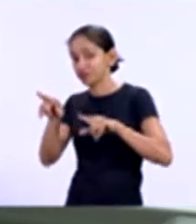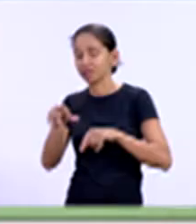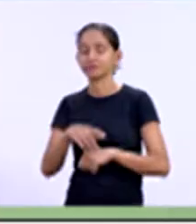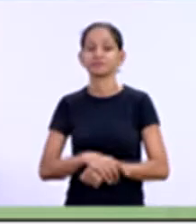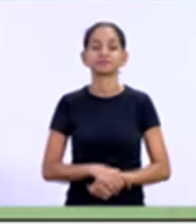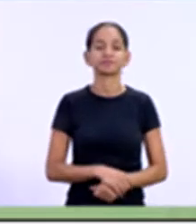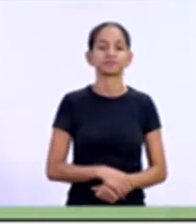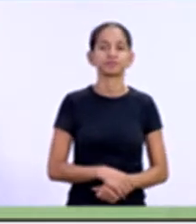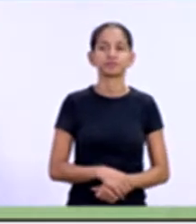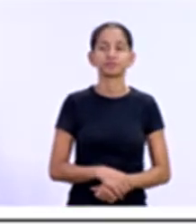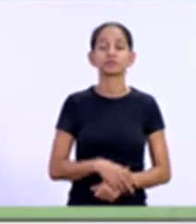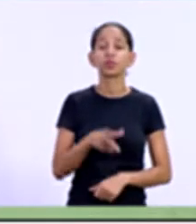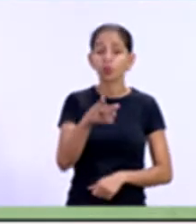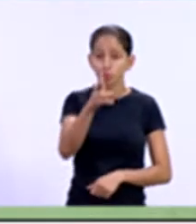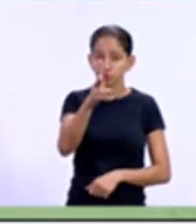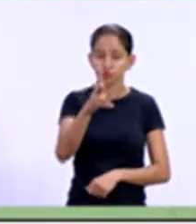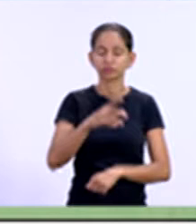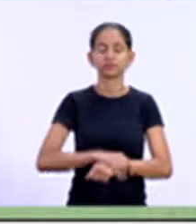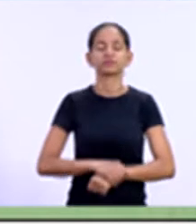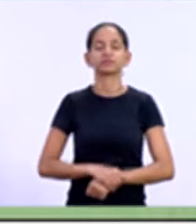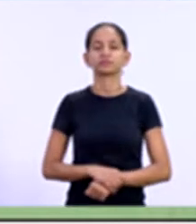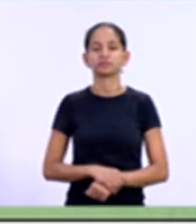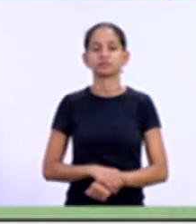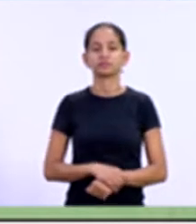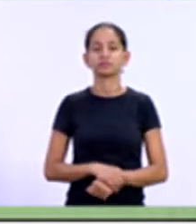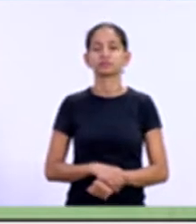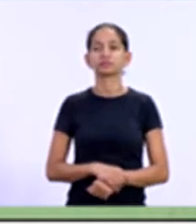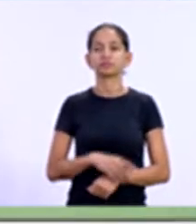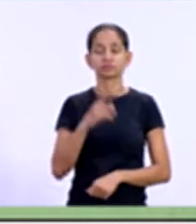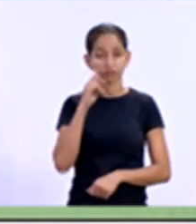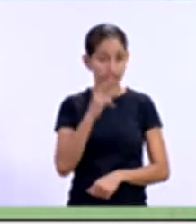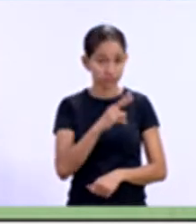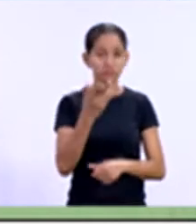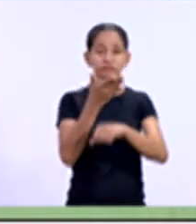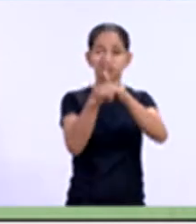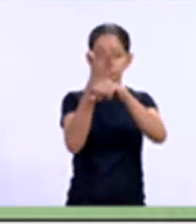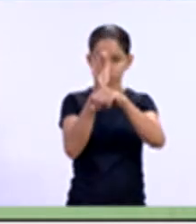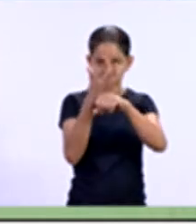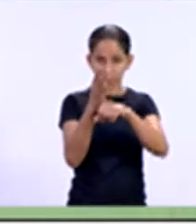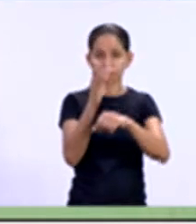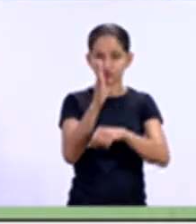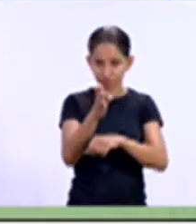então com as ferramentas, você vê aí fórum, tarefa,